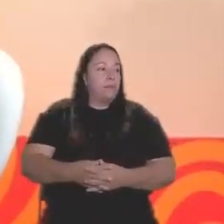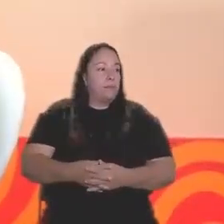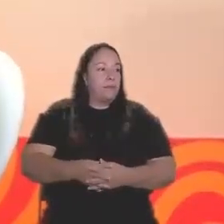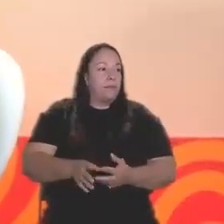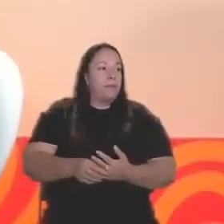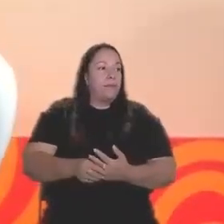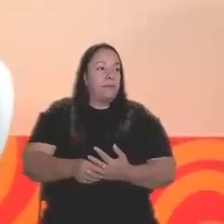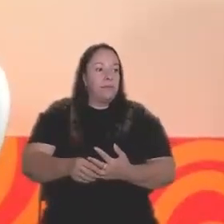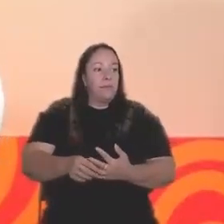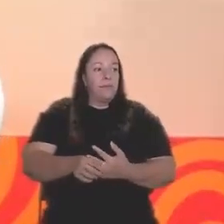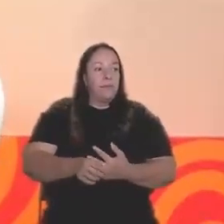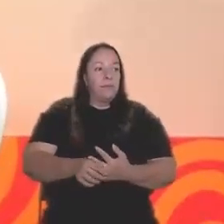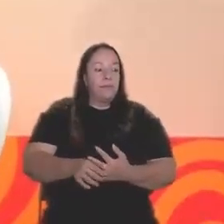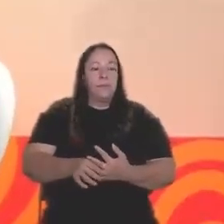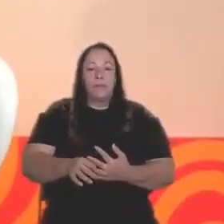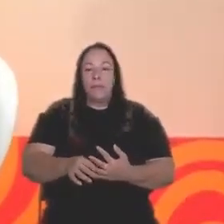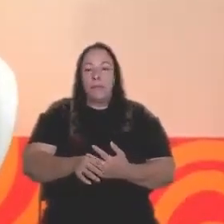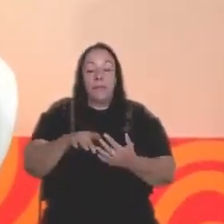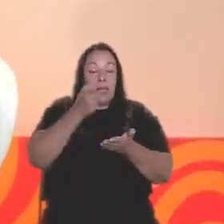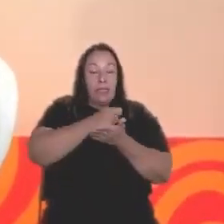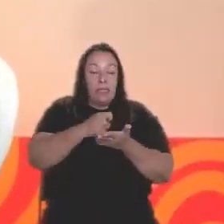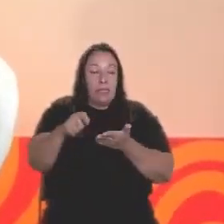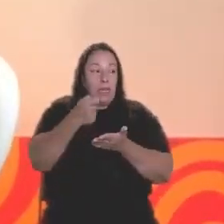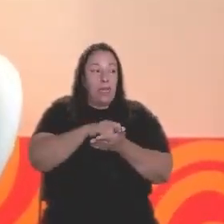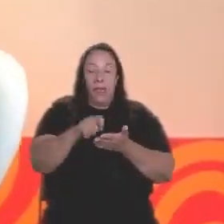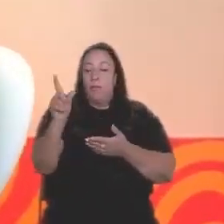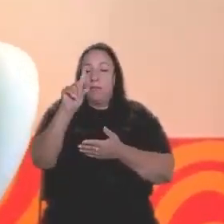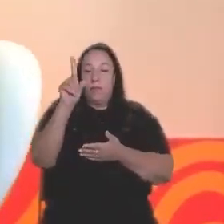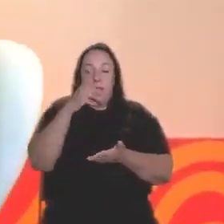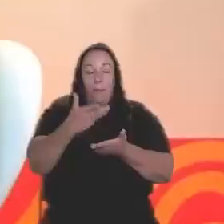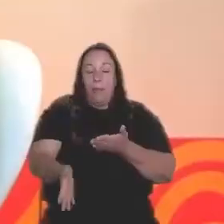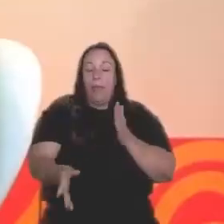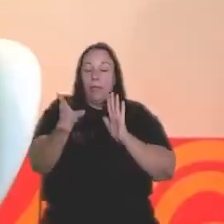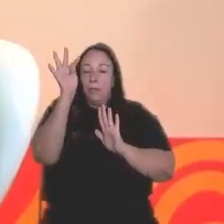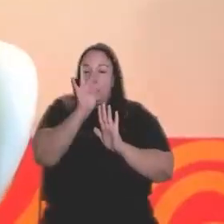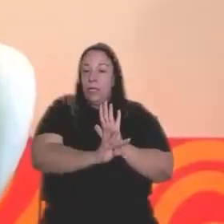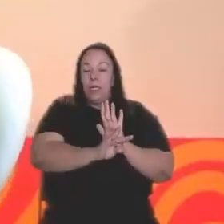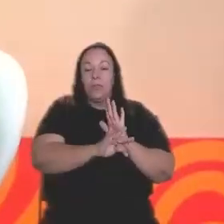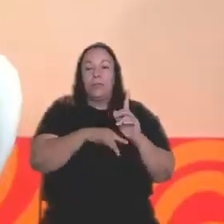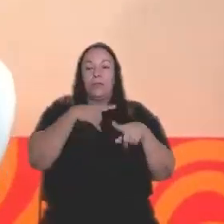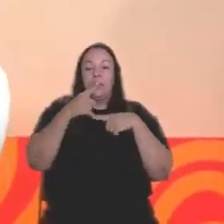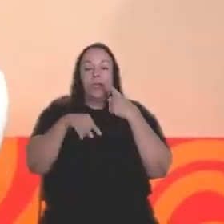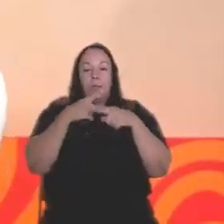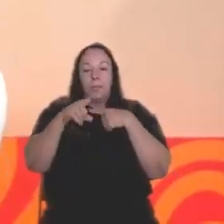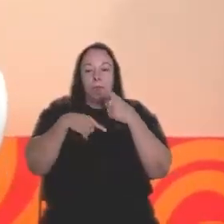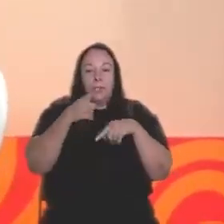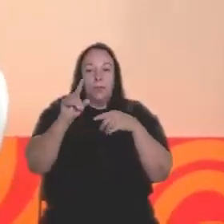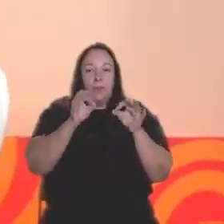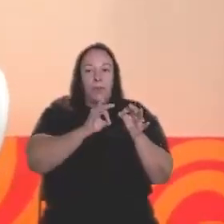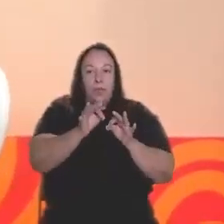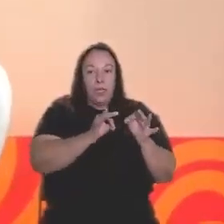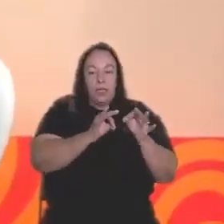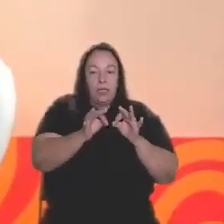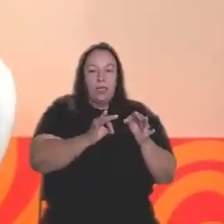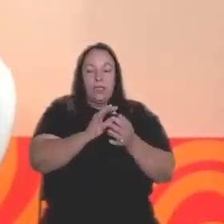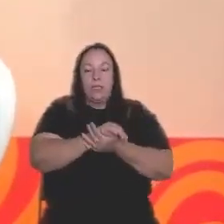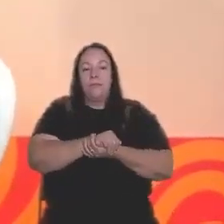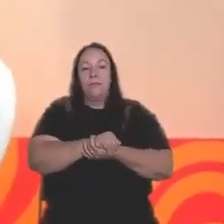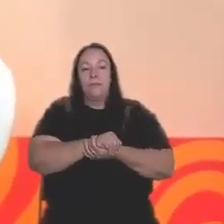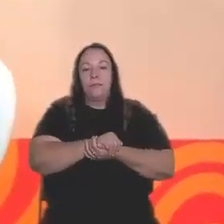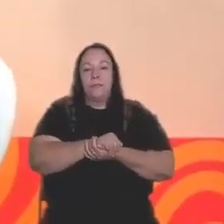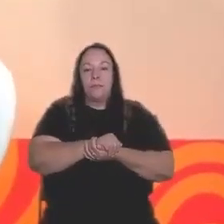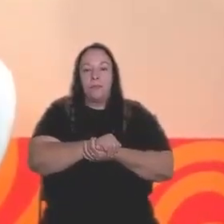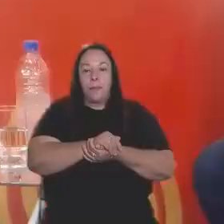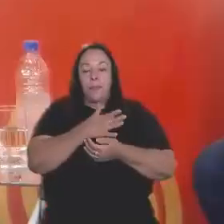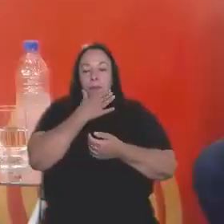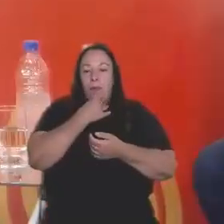vivo, viu? Falei, vai, escreve, não perde o texto na cabeça, não. E depois a gente foi fazendo alguns ajustes. Isso que você fala, que quando a gente é pai, a